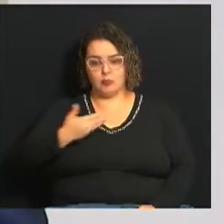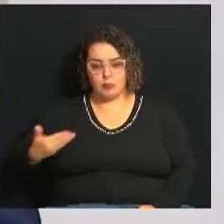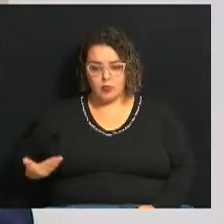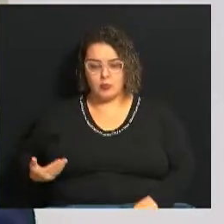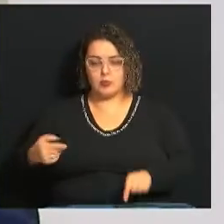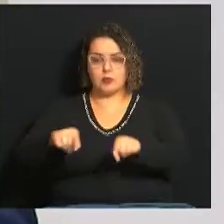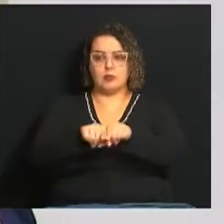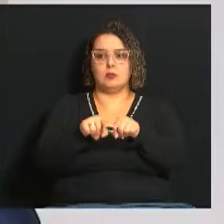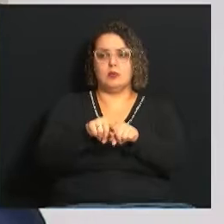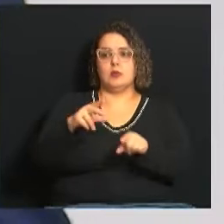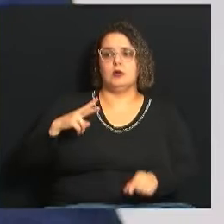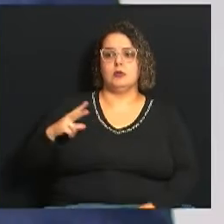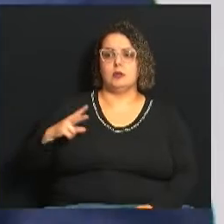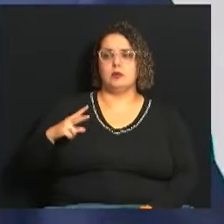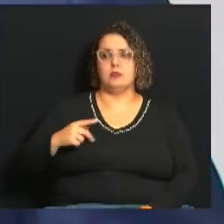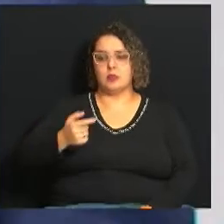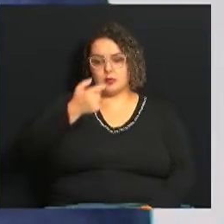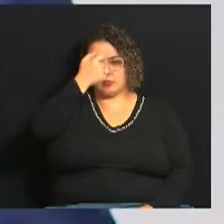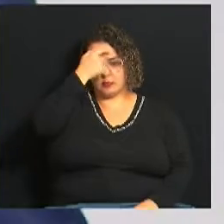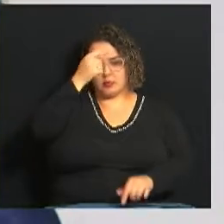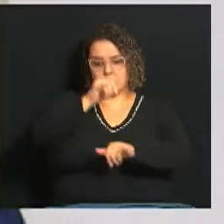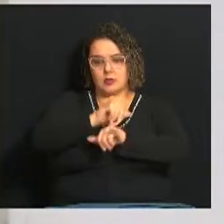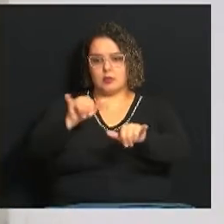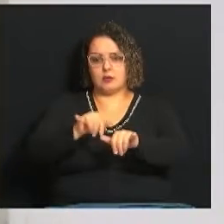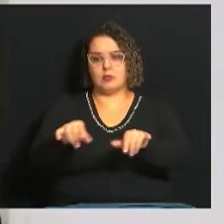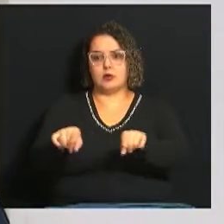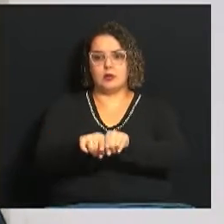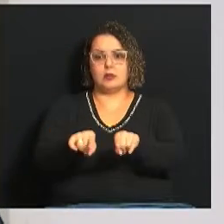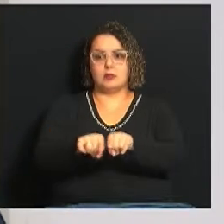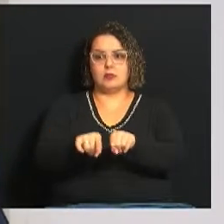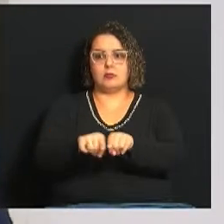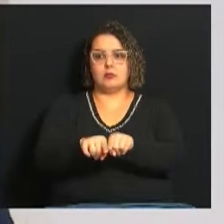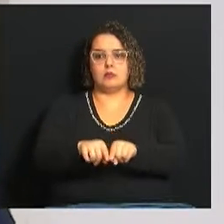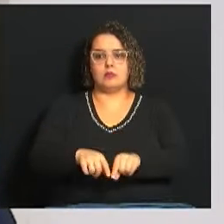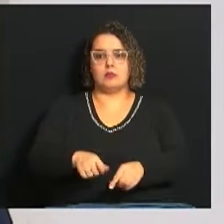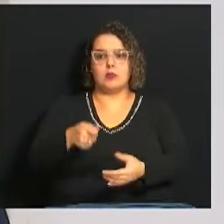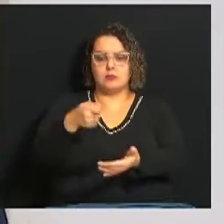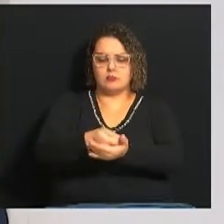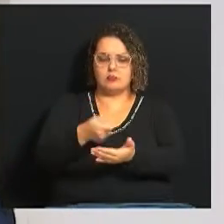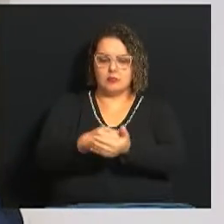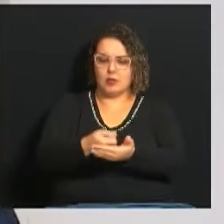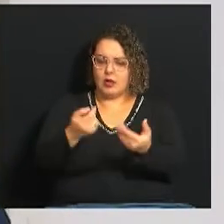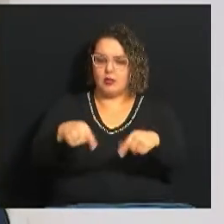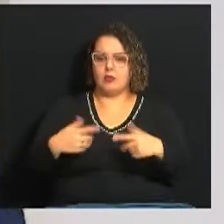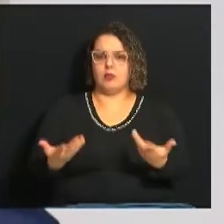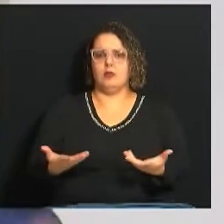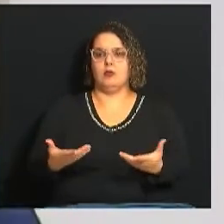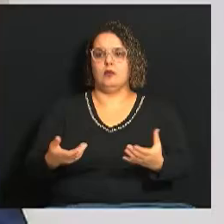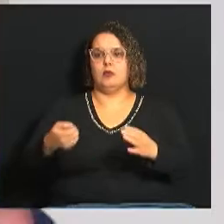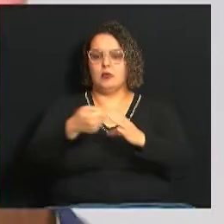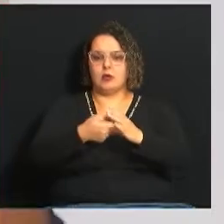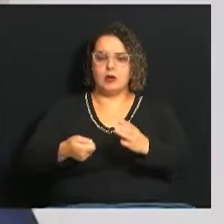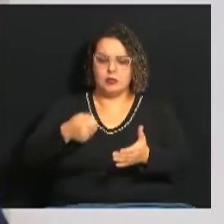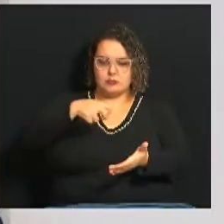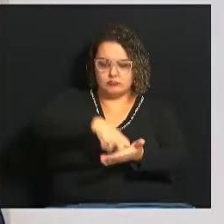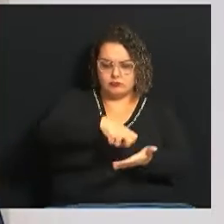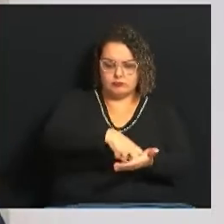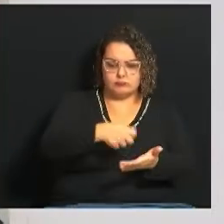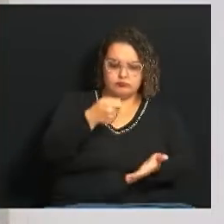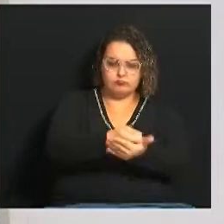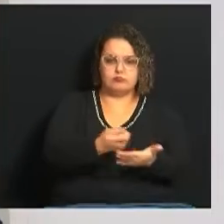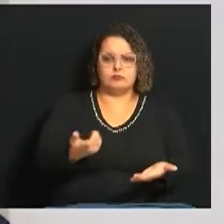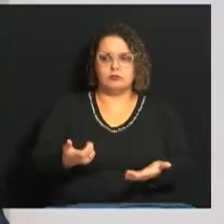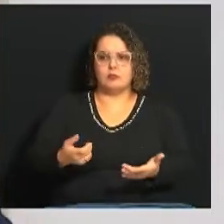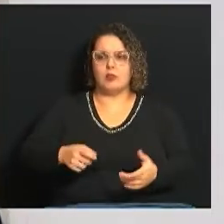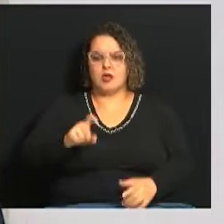ele inclui não só a conscientização, mas também sempre fala que tem que ter uma punição, né? tem que ter o caráter punitivo se alguém pichar, se alguém chutar,